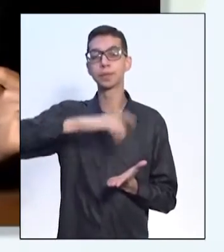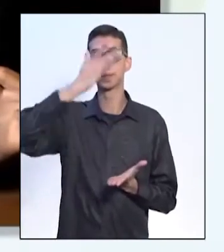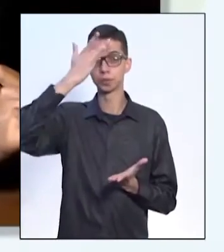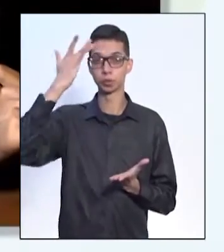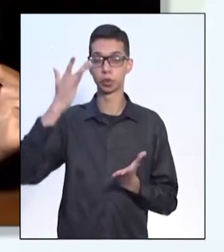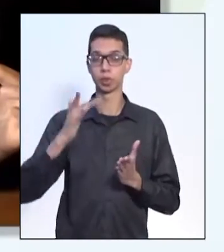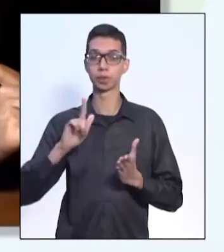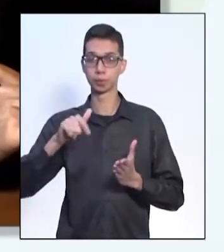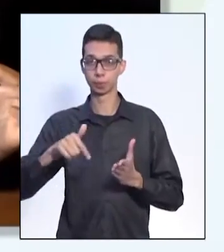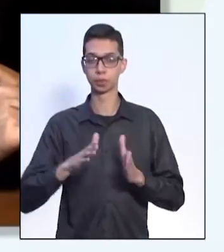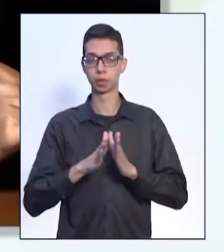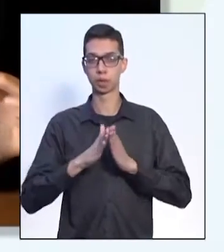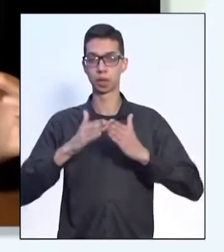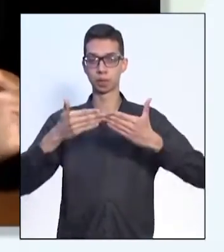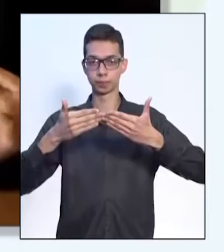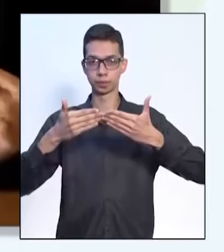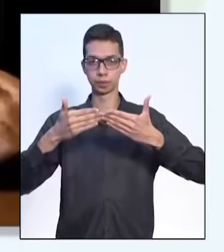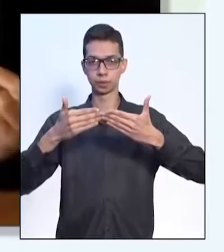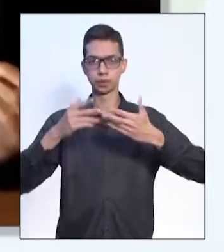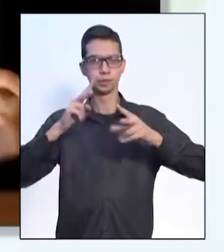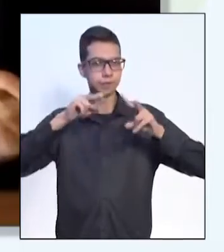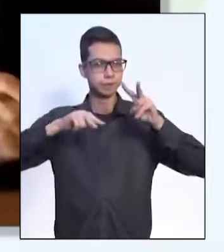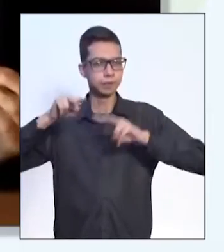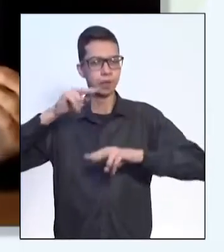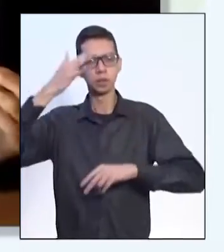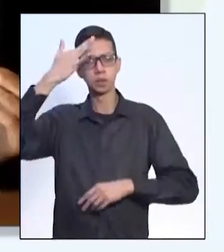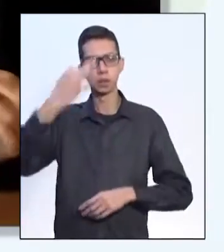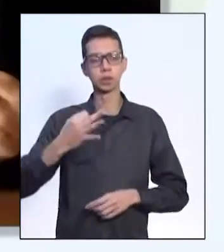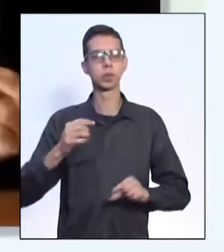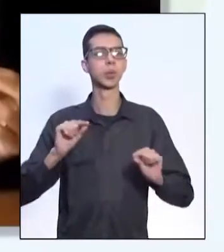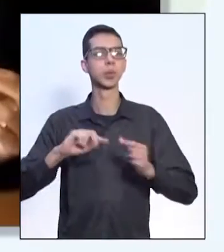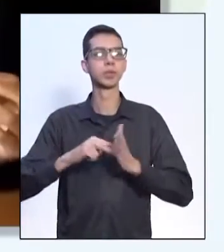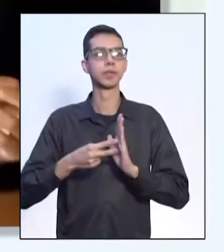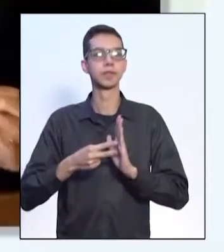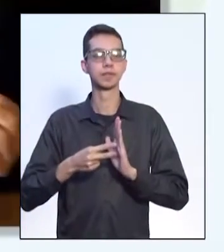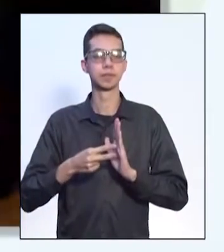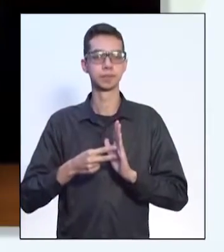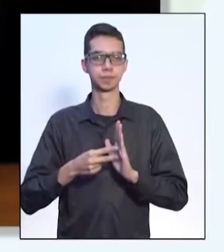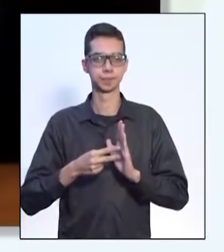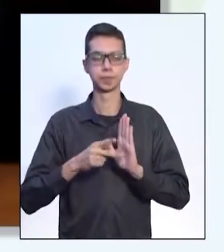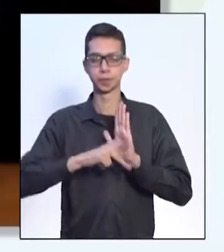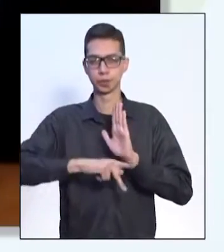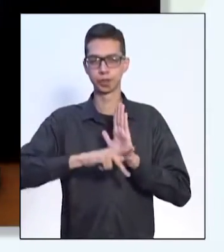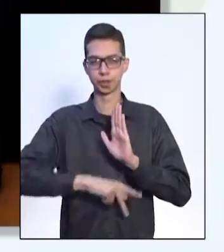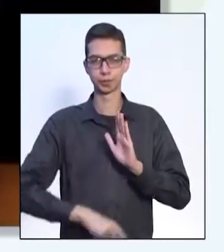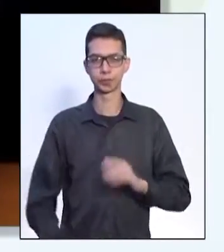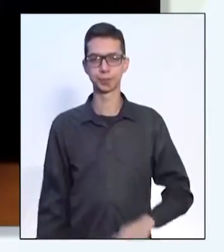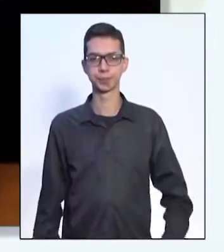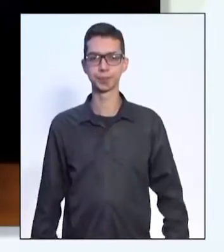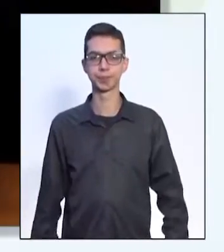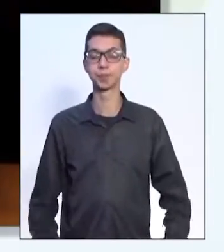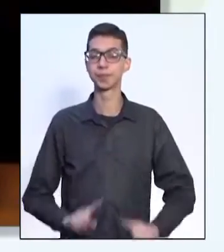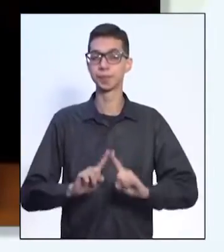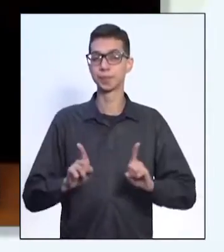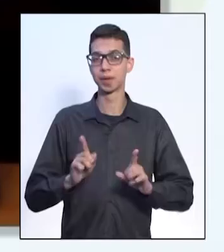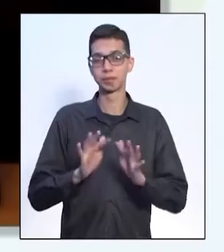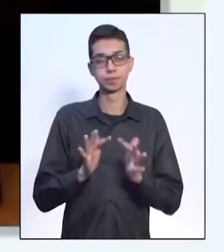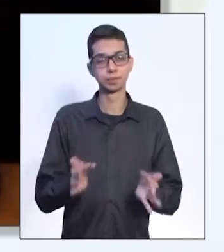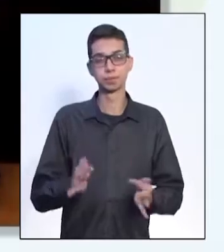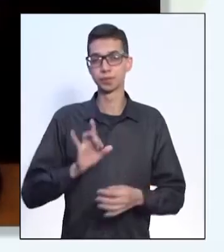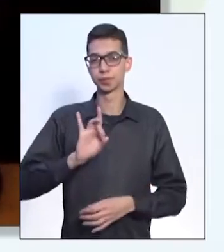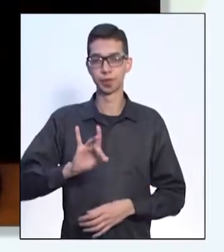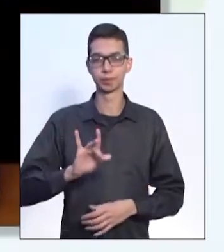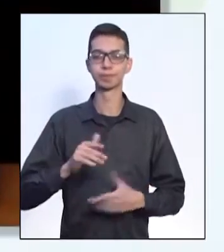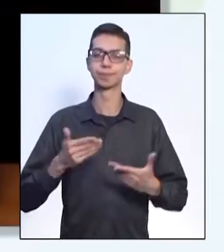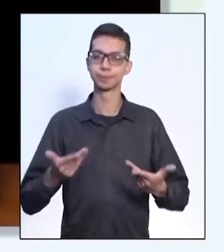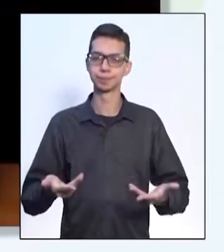abrir essa janela hackeada, entender melhor do que se trata esse projeto. Mas basicamente é isso. Então,